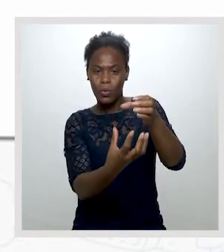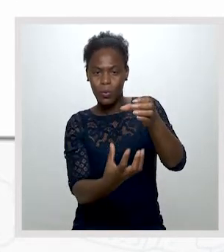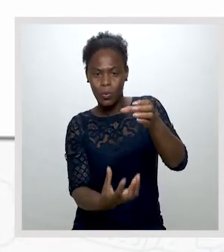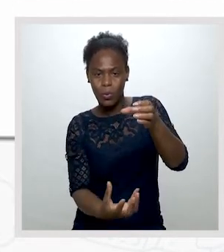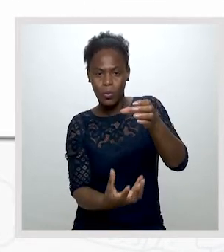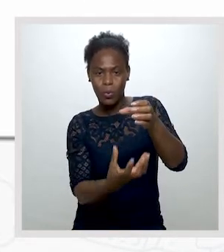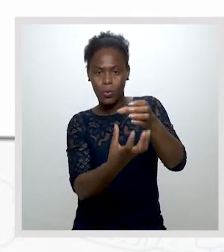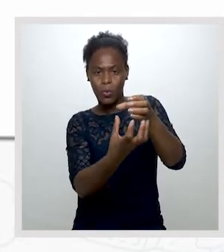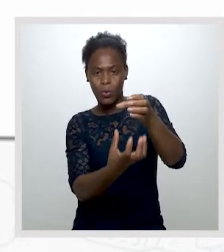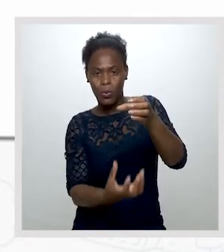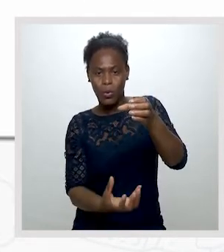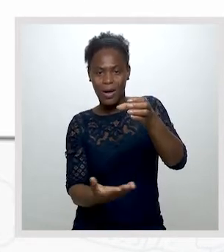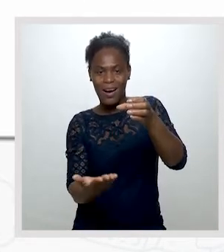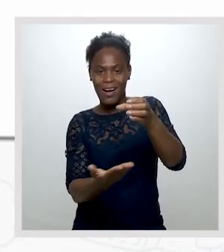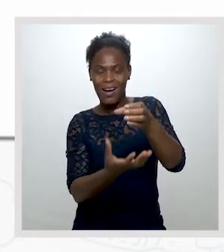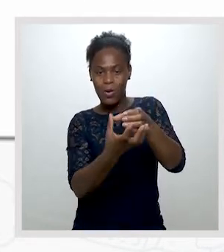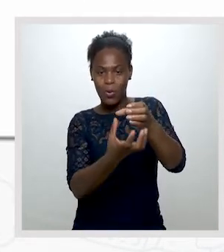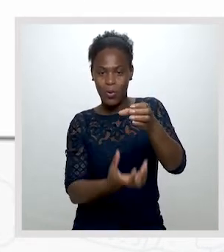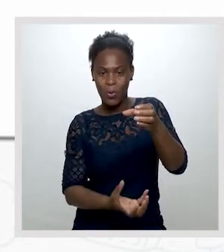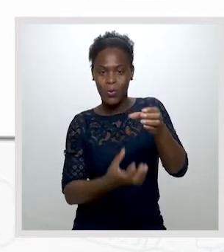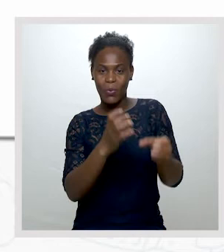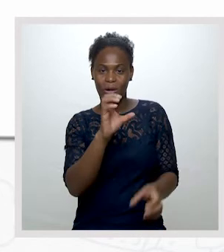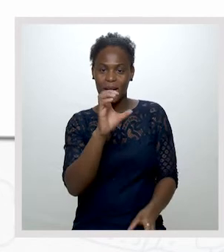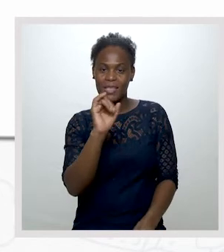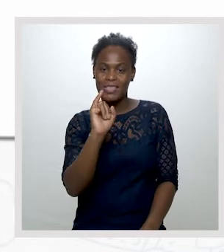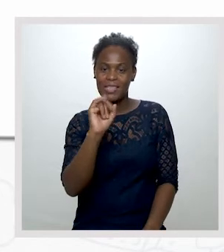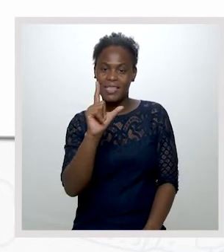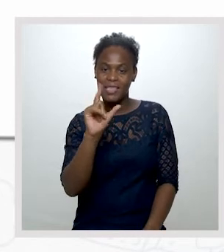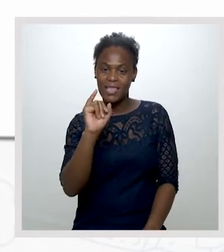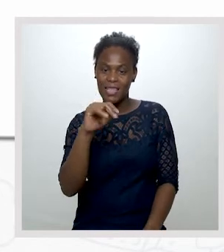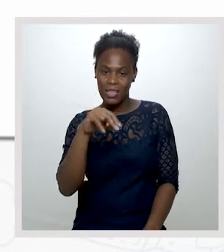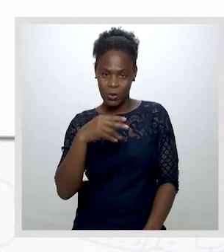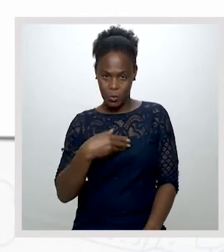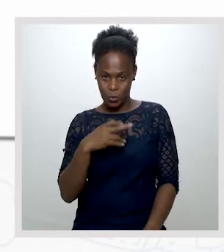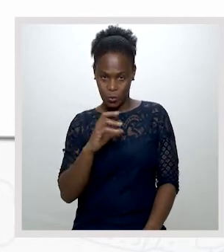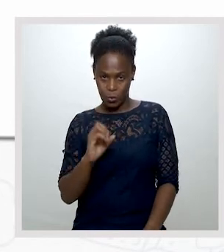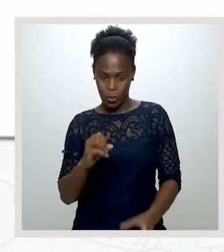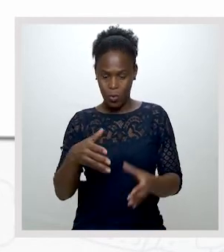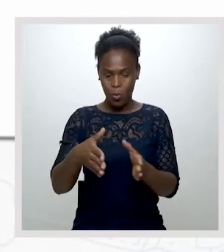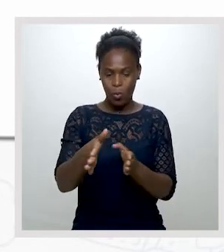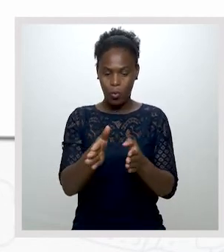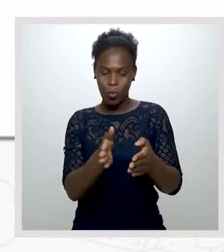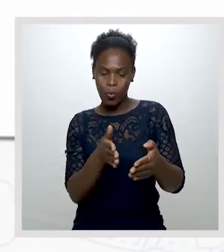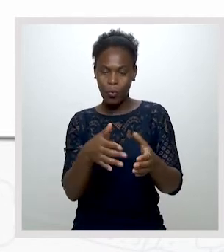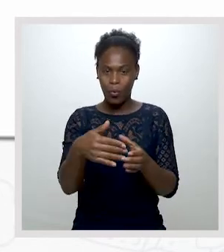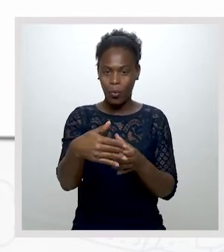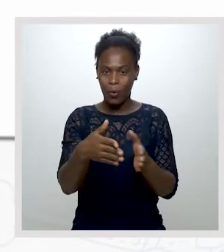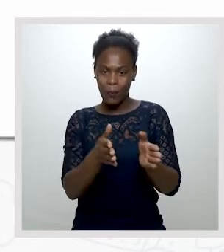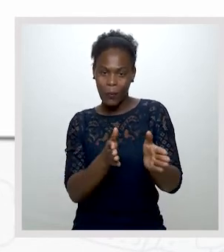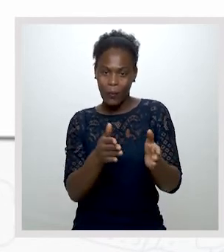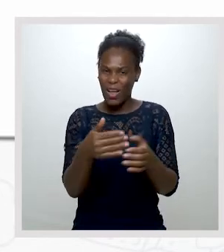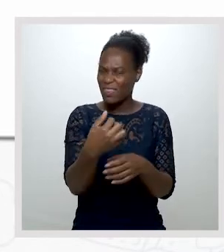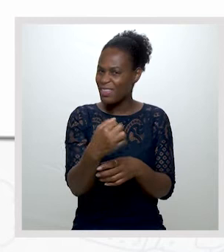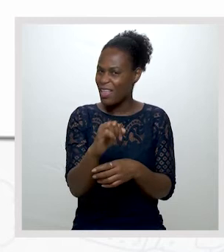Vamos ver, o cilindro é um não poliedro porque tem superfície